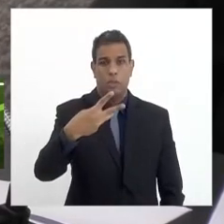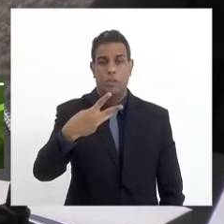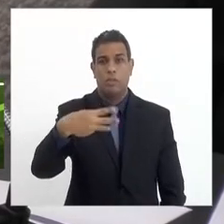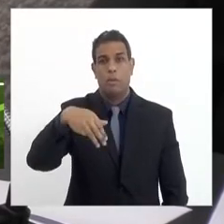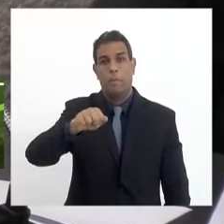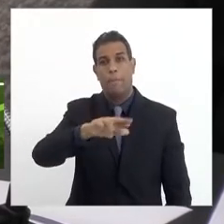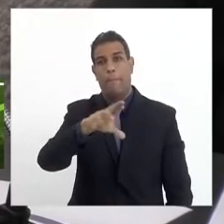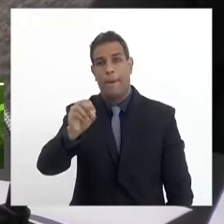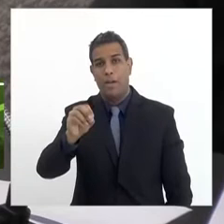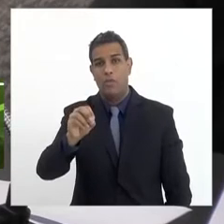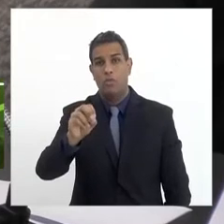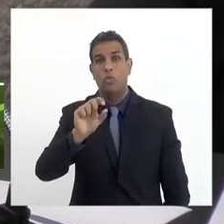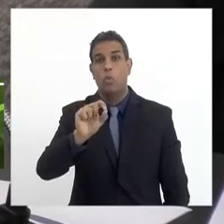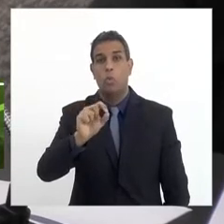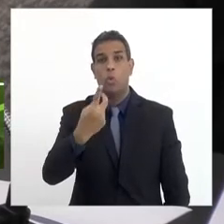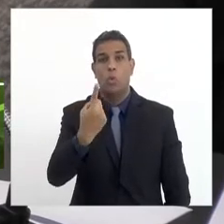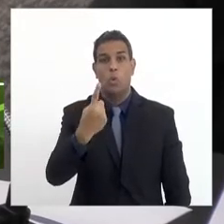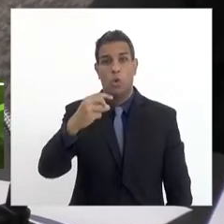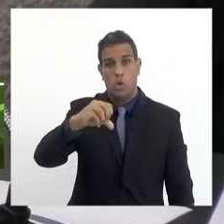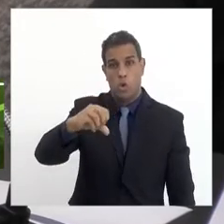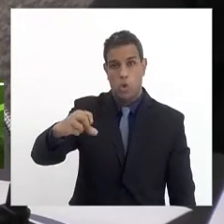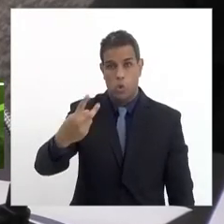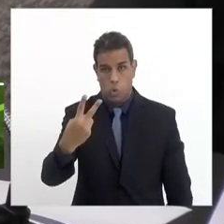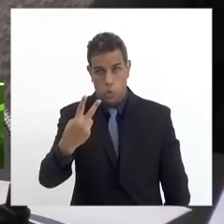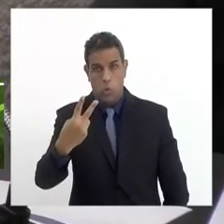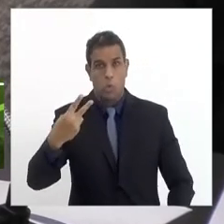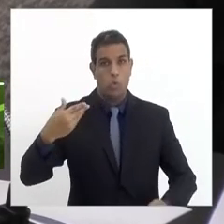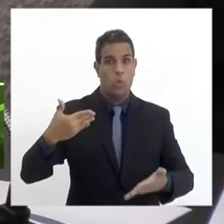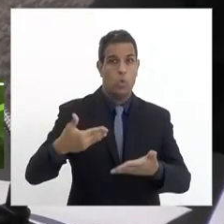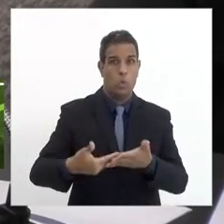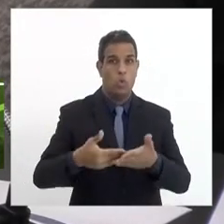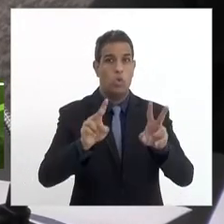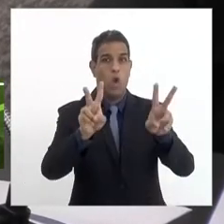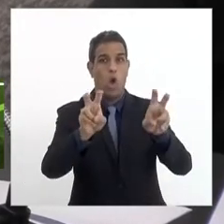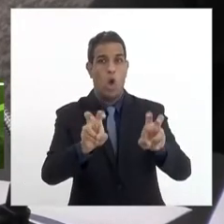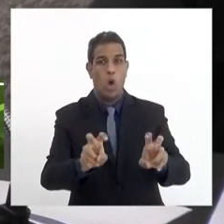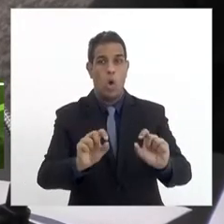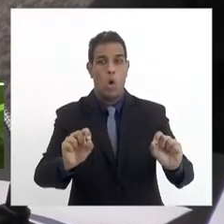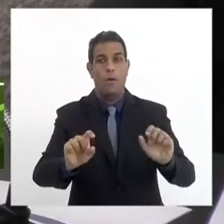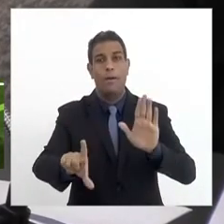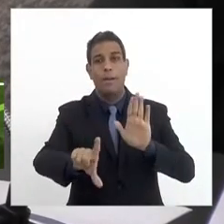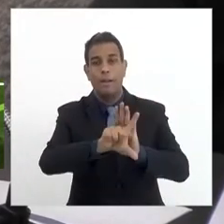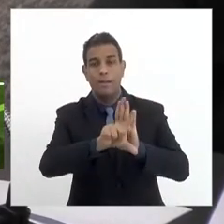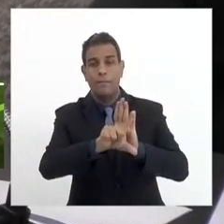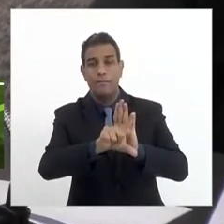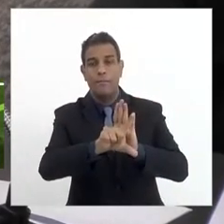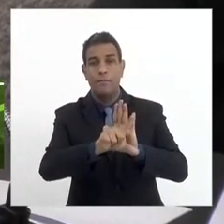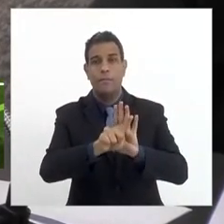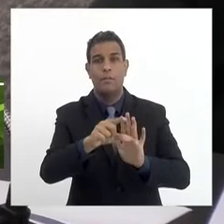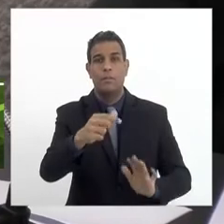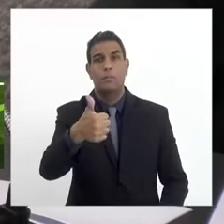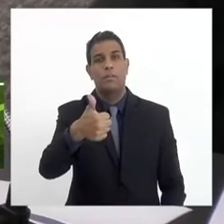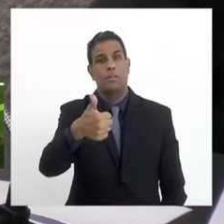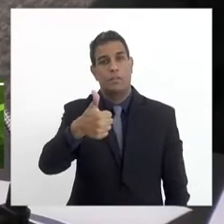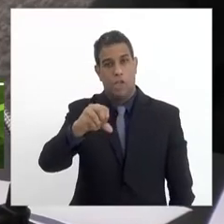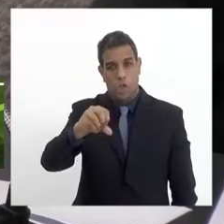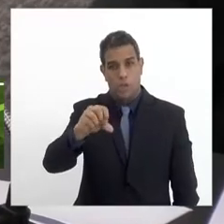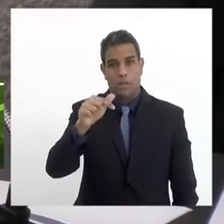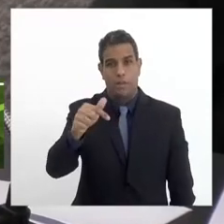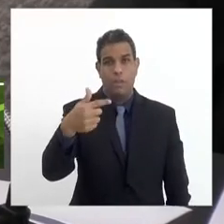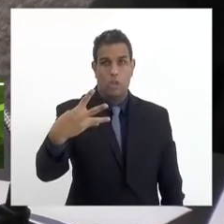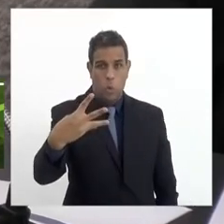de 92, ou seja, uma lei vigente que versa sobre o mesmo tema. A lei, lei 1974